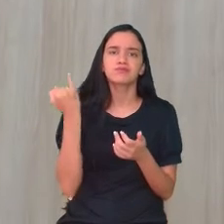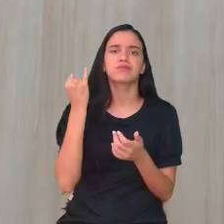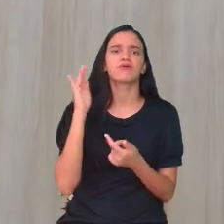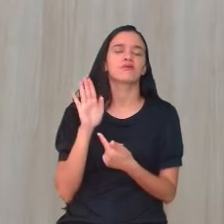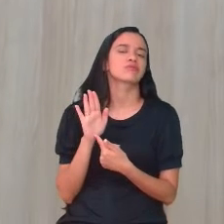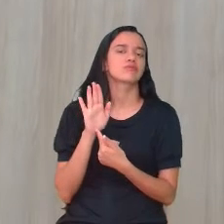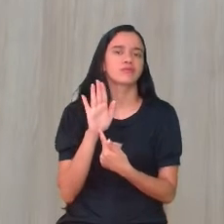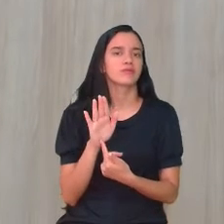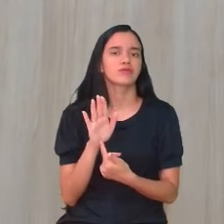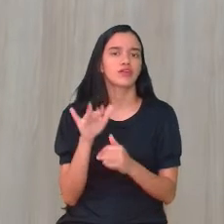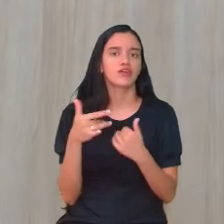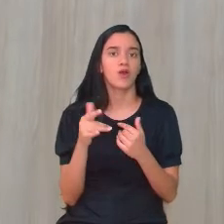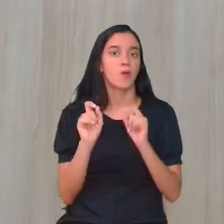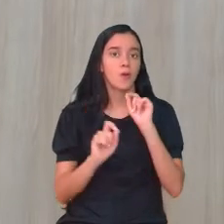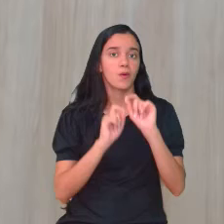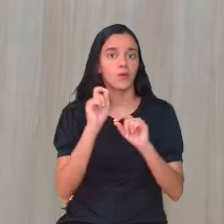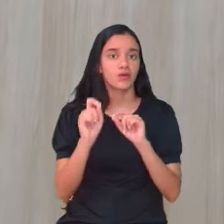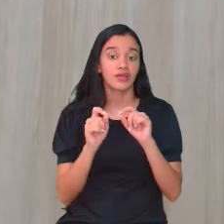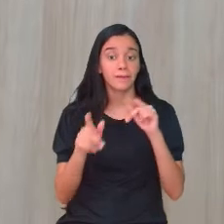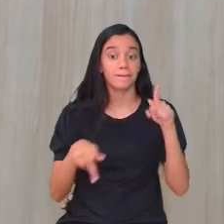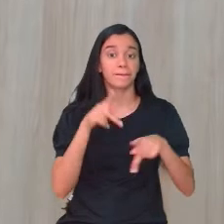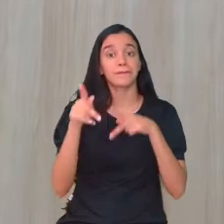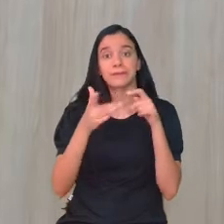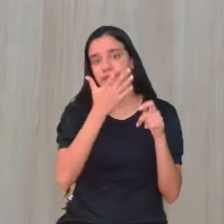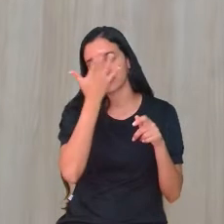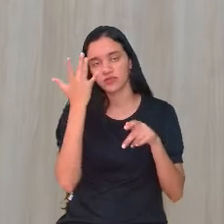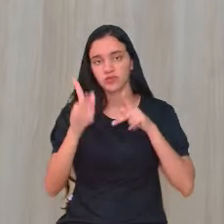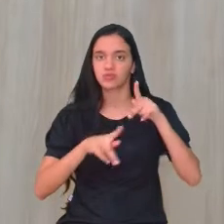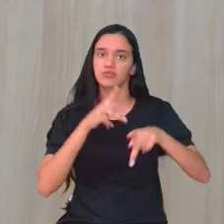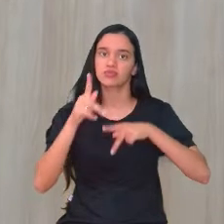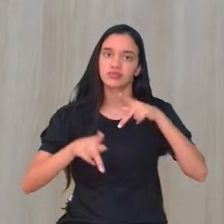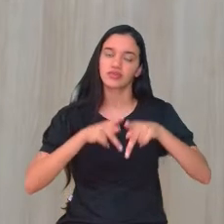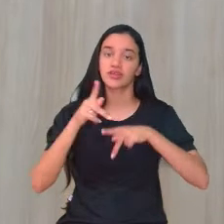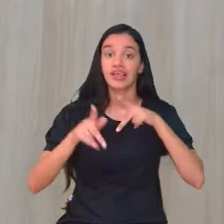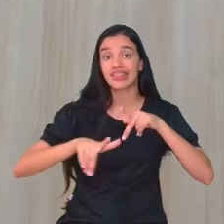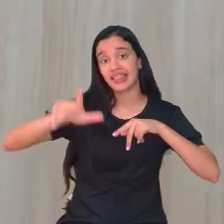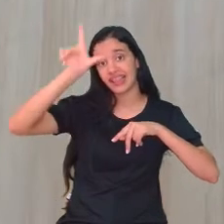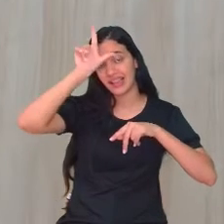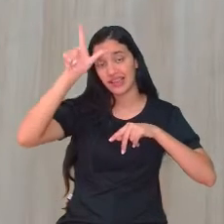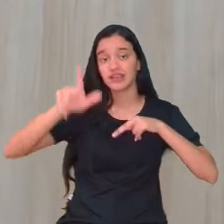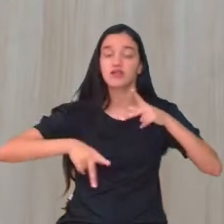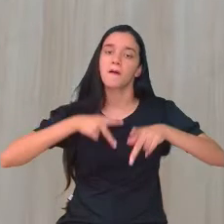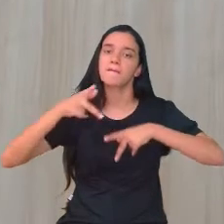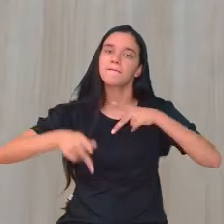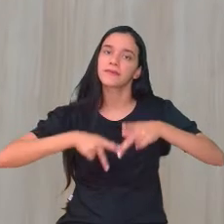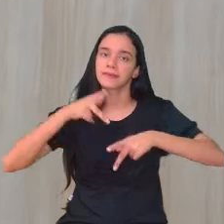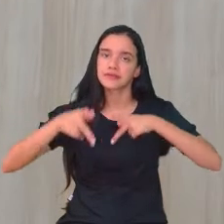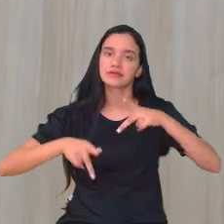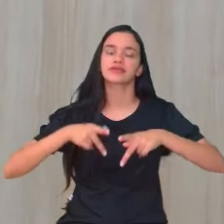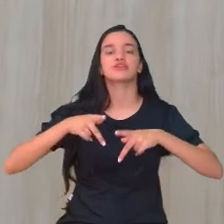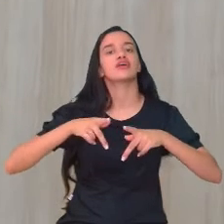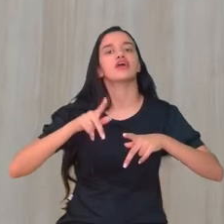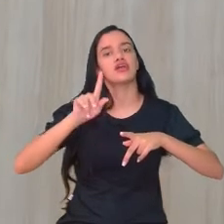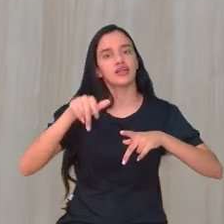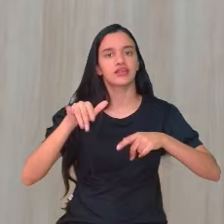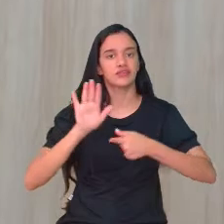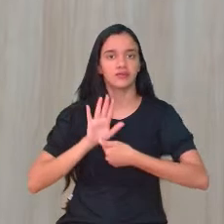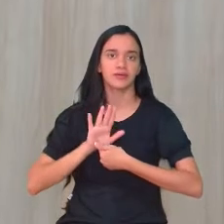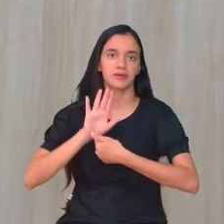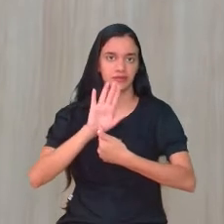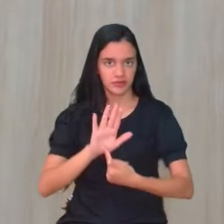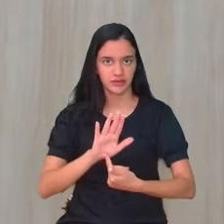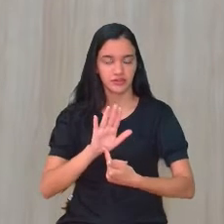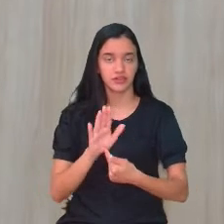aparecimento de figuras populistas, certo? De líderes populistas que vão